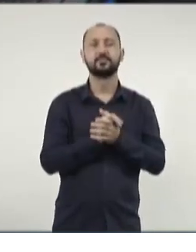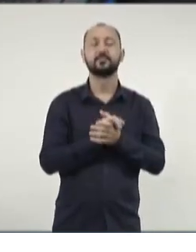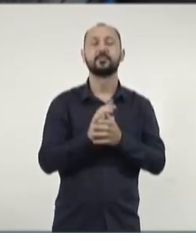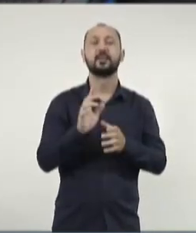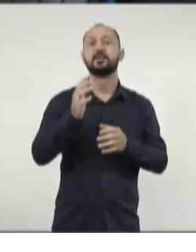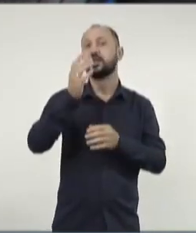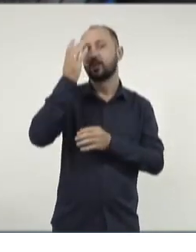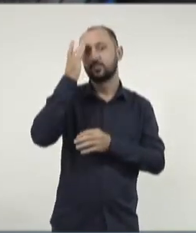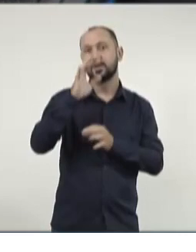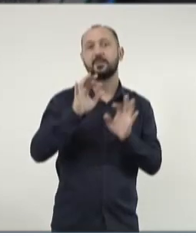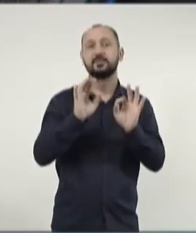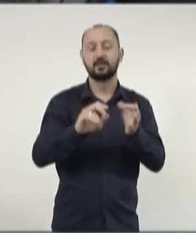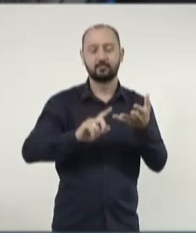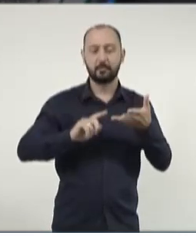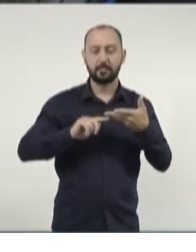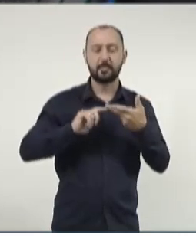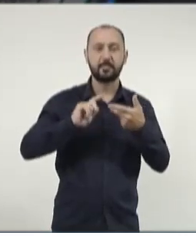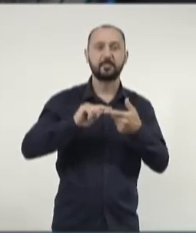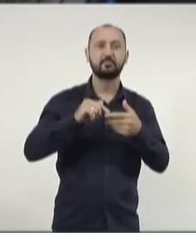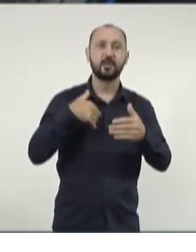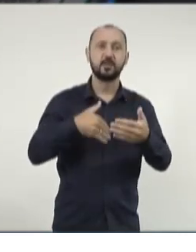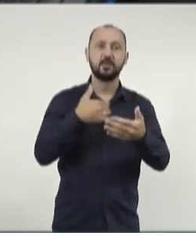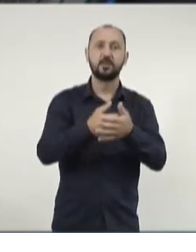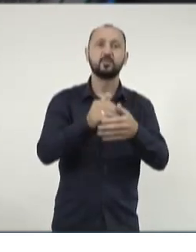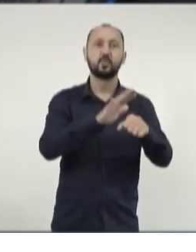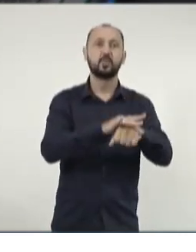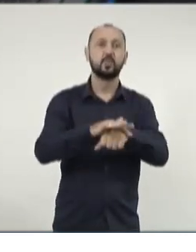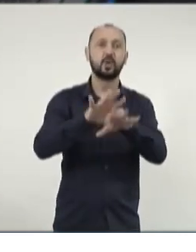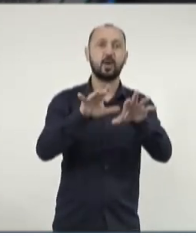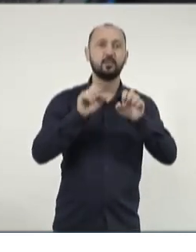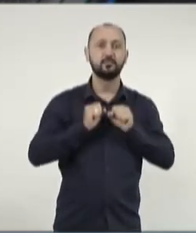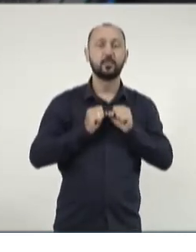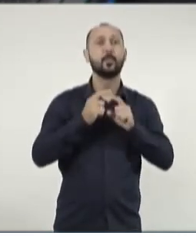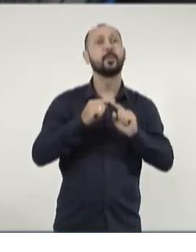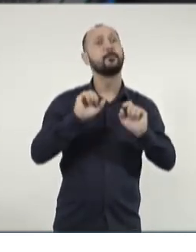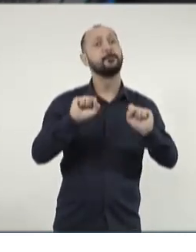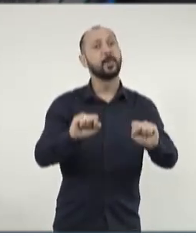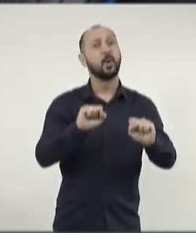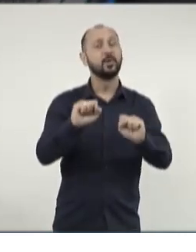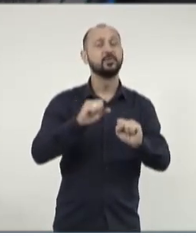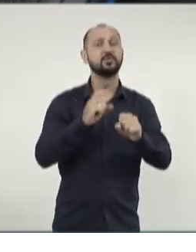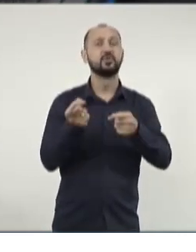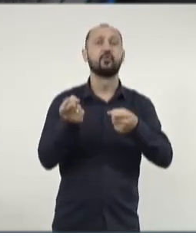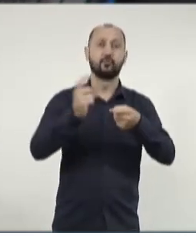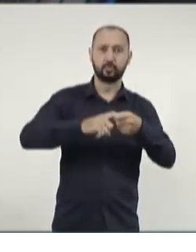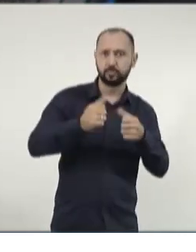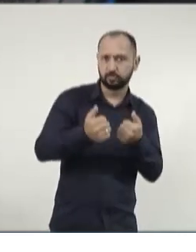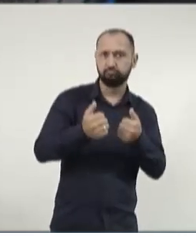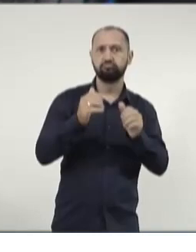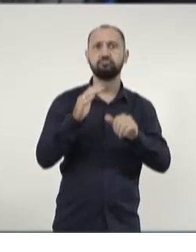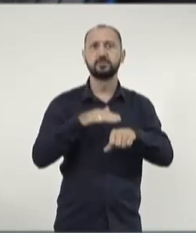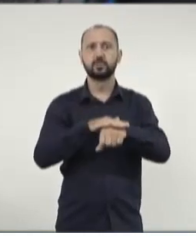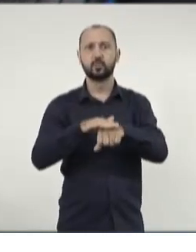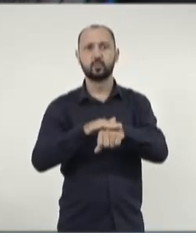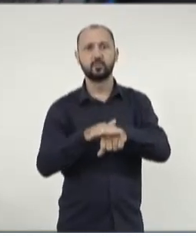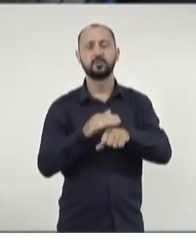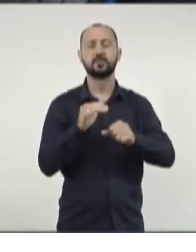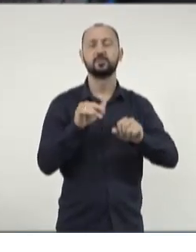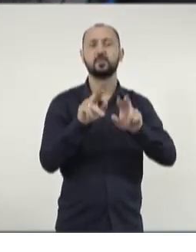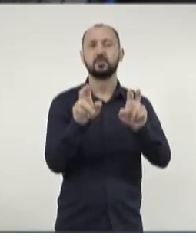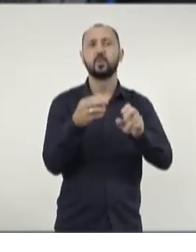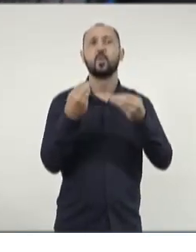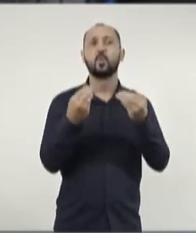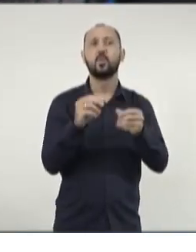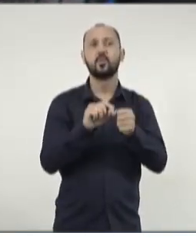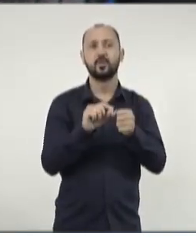não se saiba uma série de coisas no processo do adoecimento, porque, às vezes, pode haver recuperação, se conversar sobre isso, como